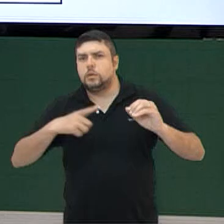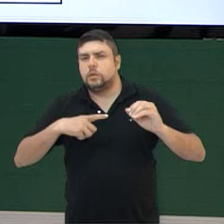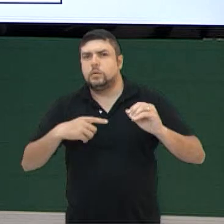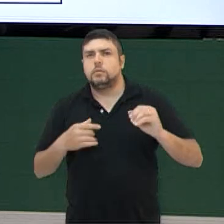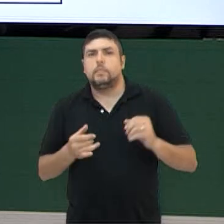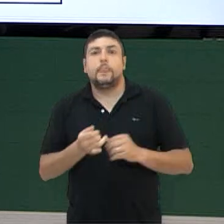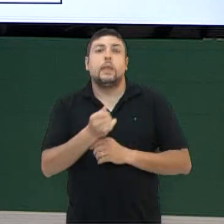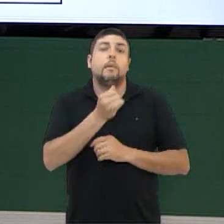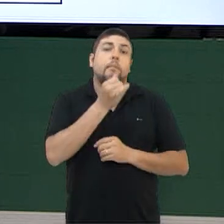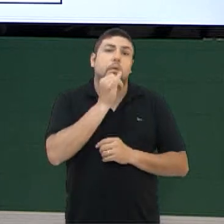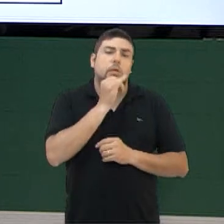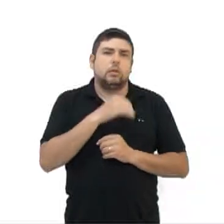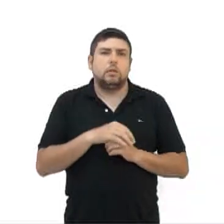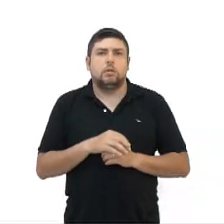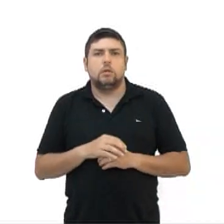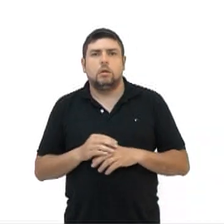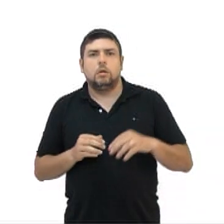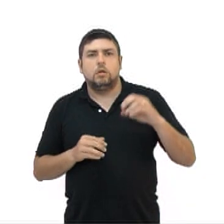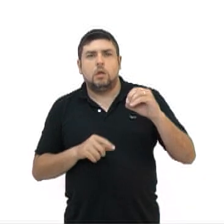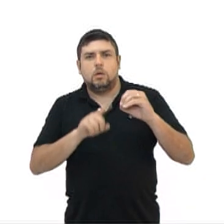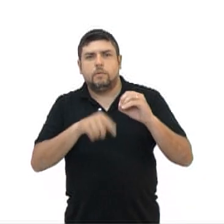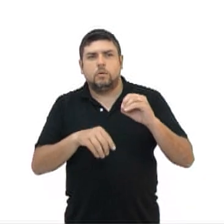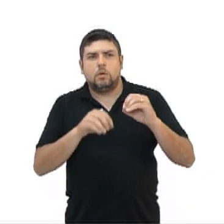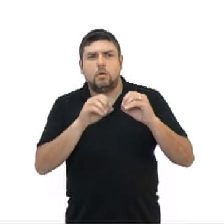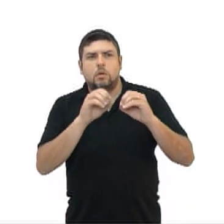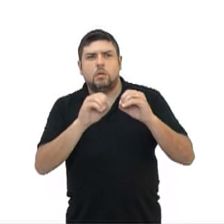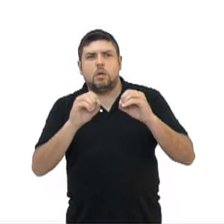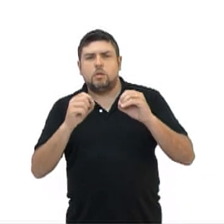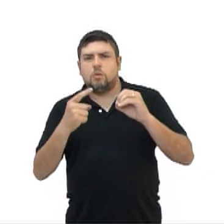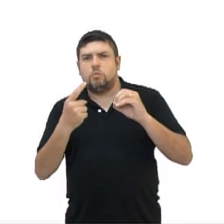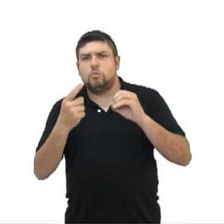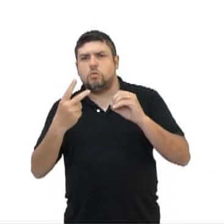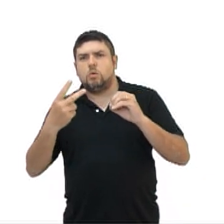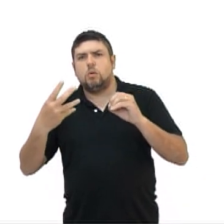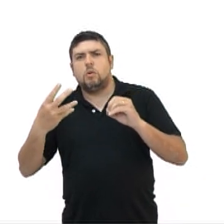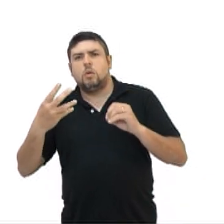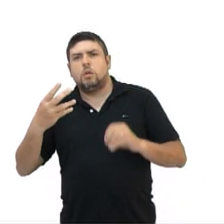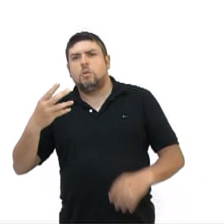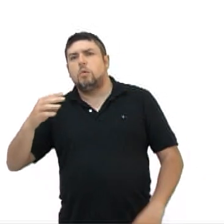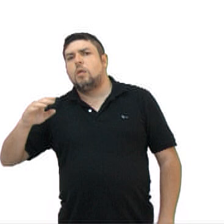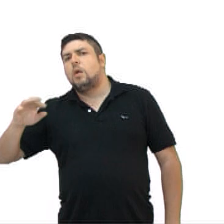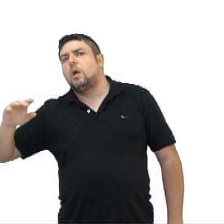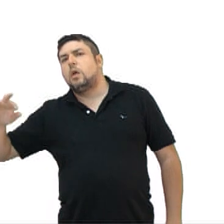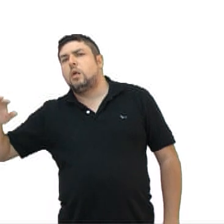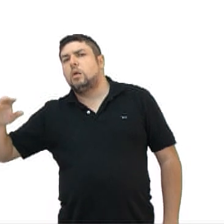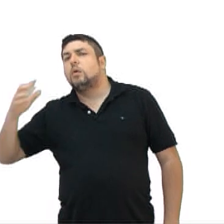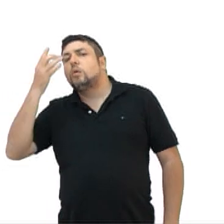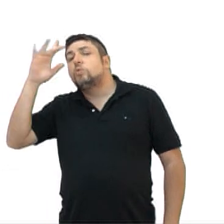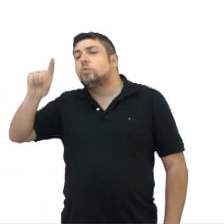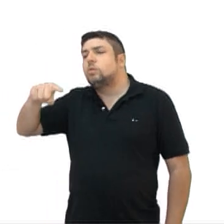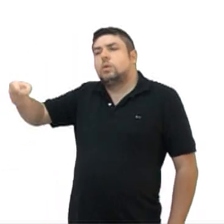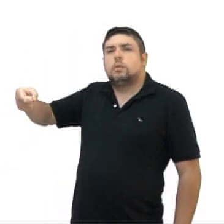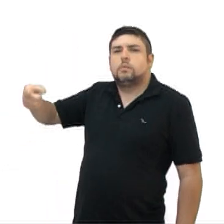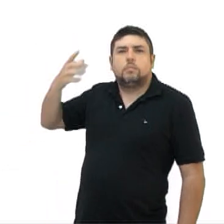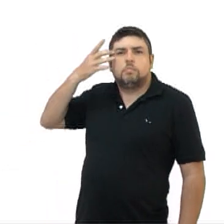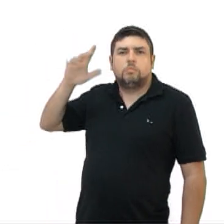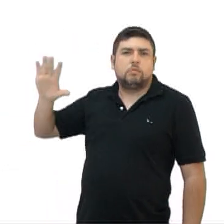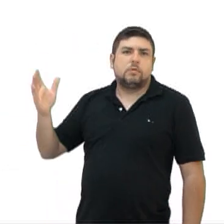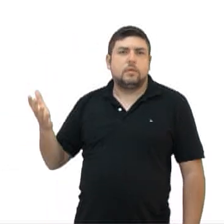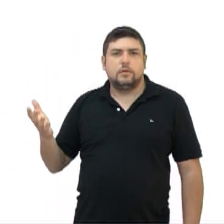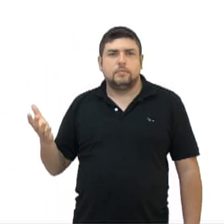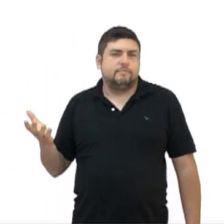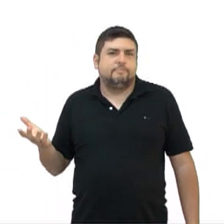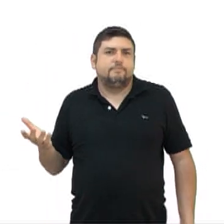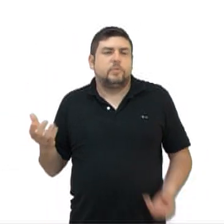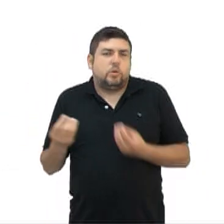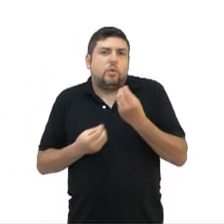exemplo, 0,001, 2, 4, 5, 1, e não sei qual que é o próximo número aqui. Então, ele é um número irracional. Ele não tem uma regra